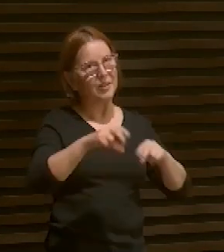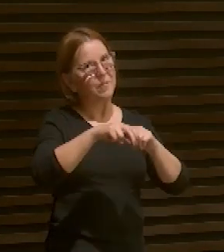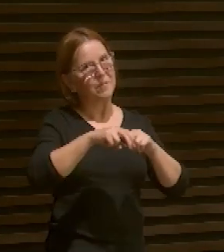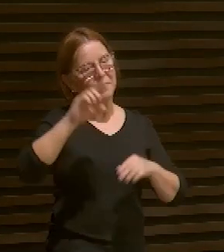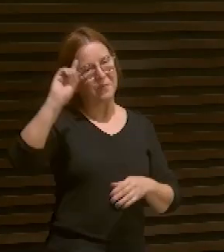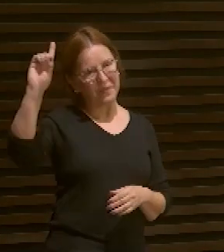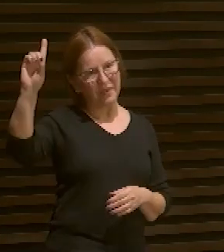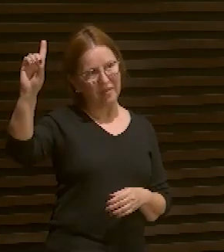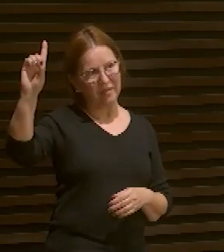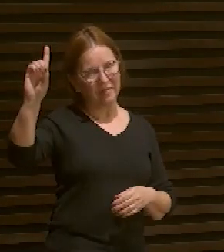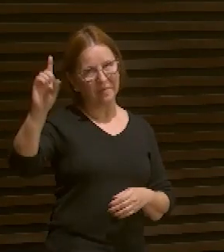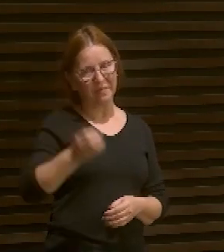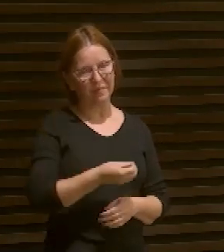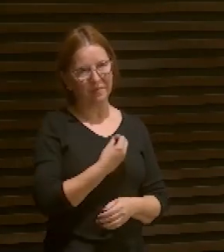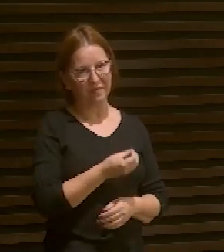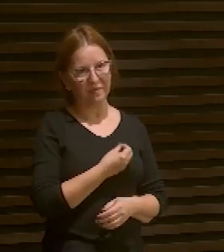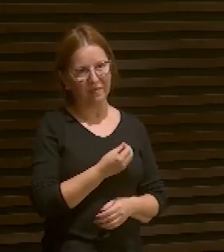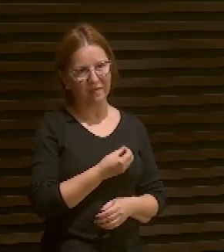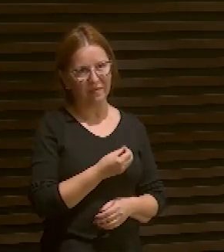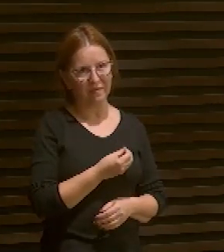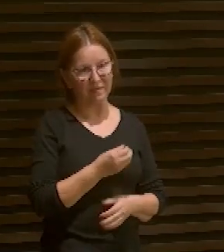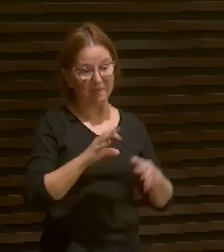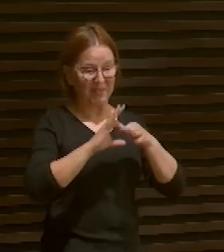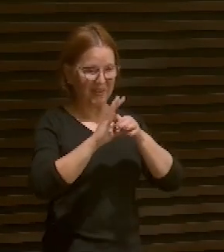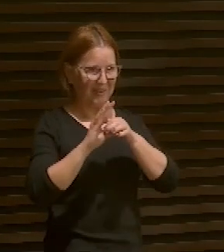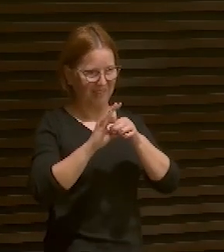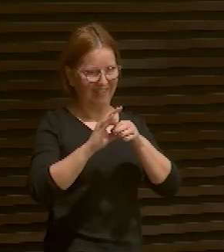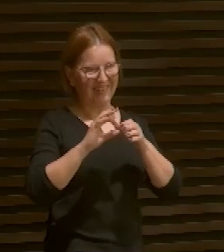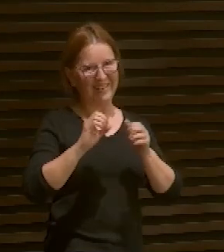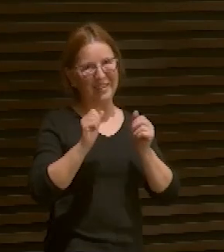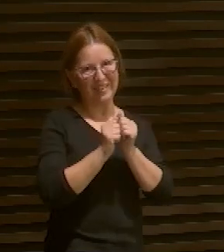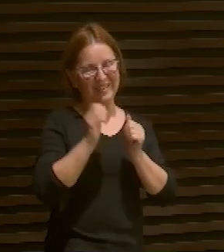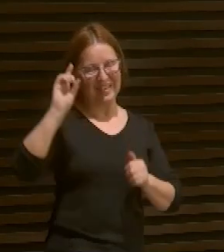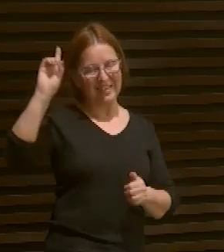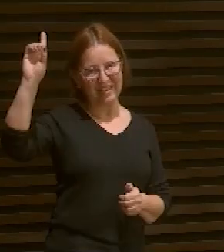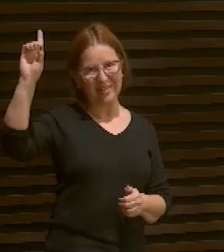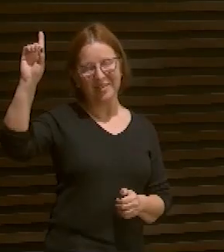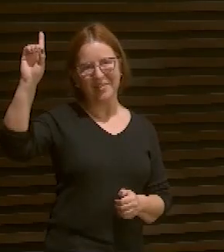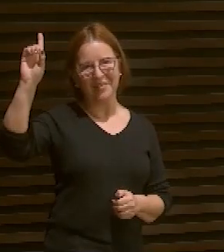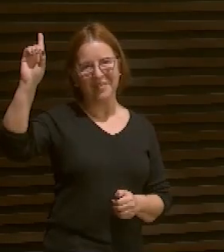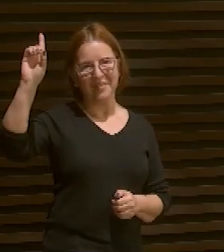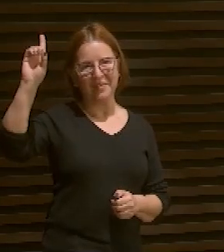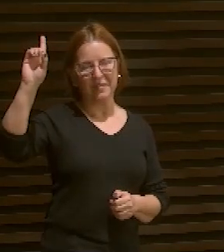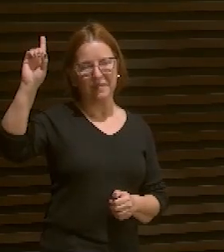e, vivendo na comunhão com Deus, ele